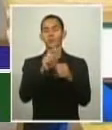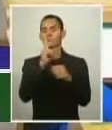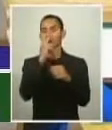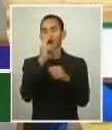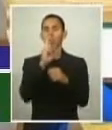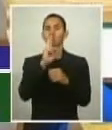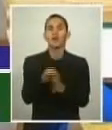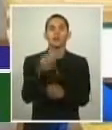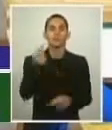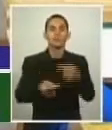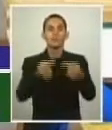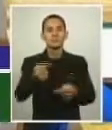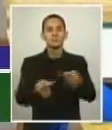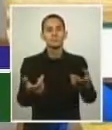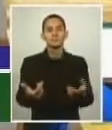político